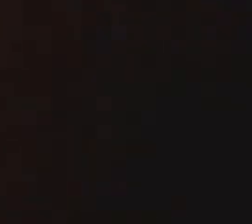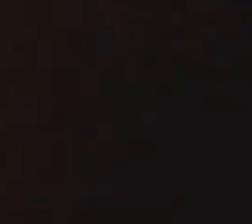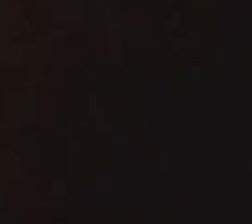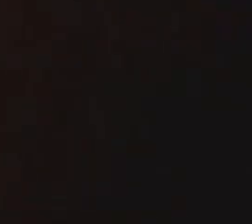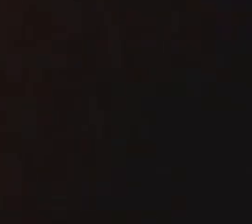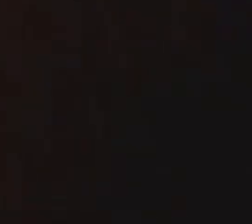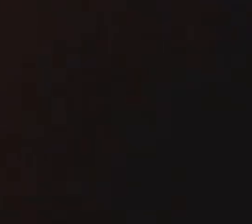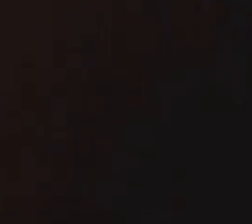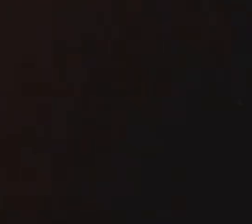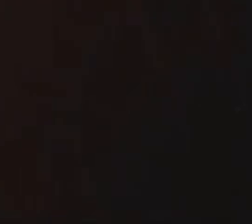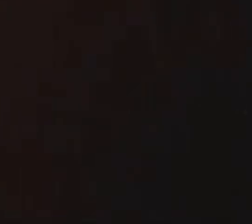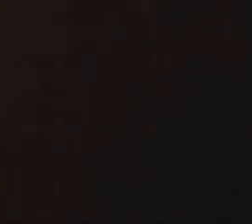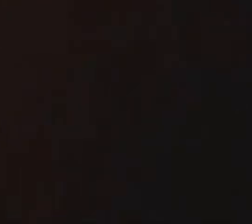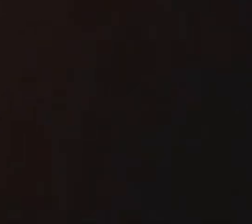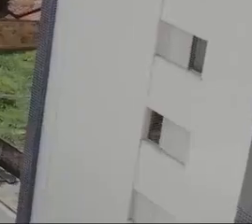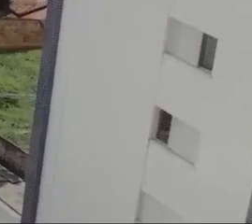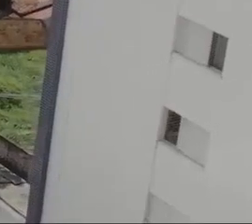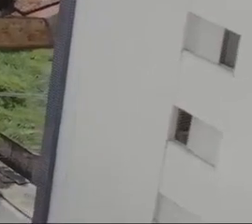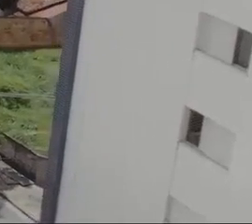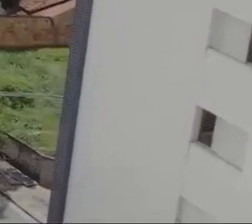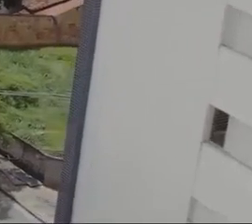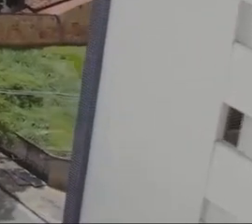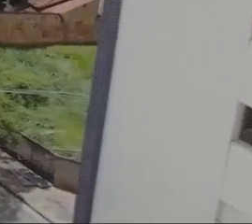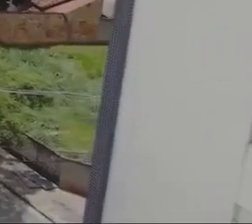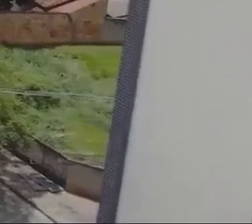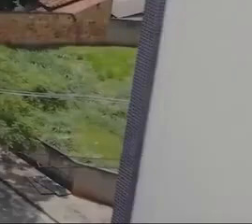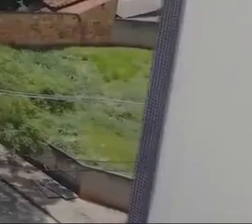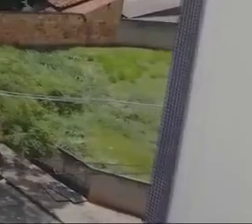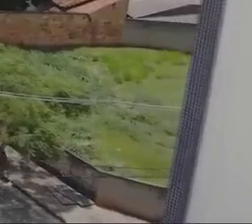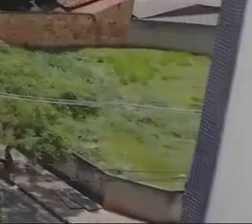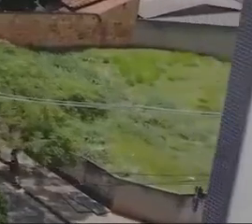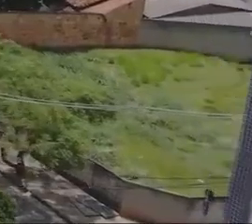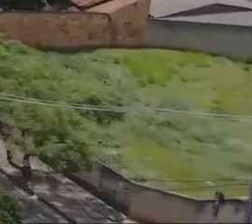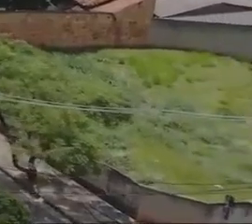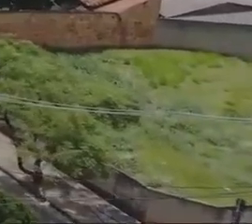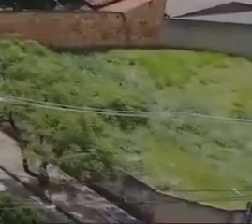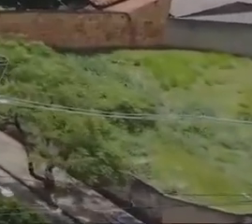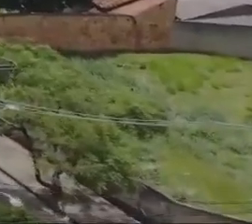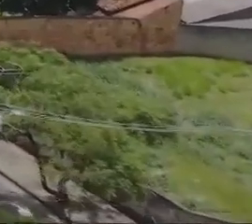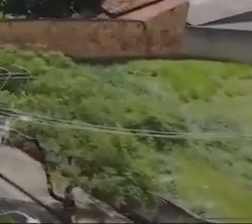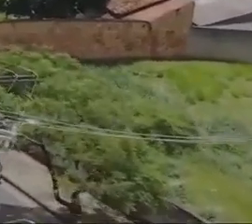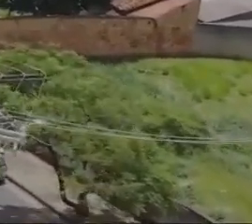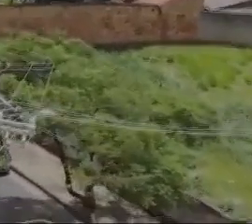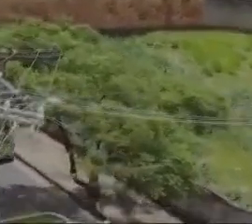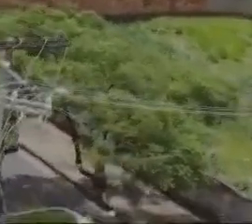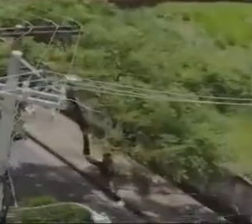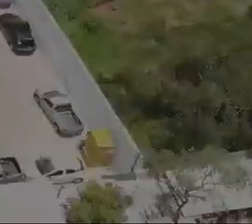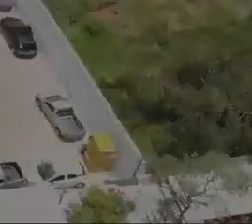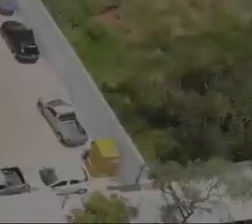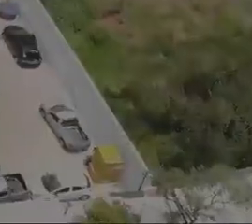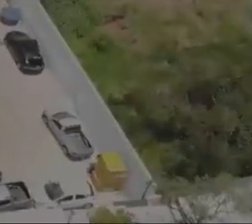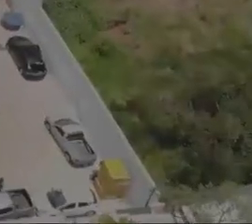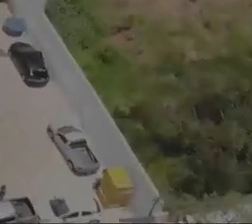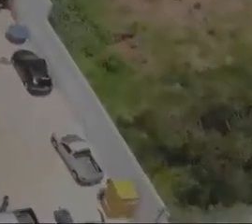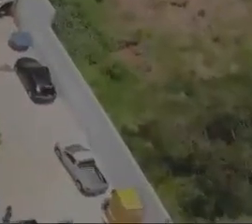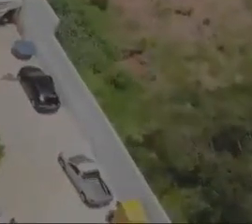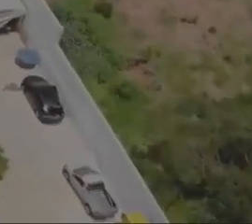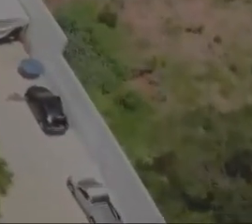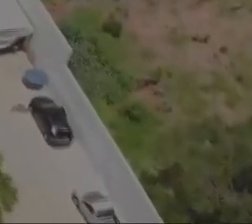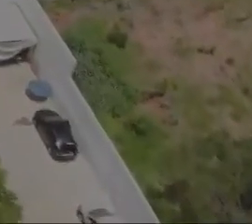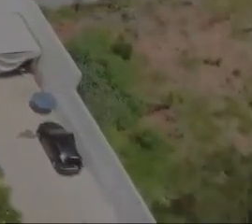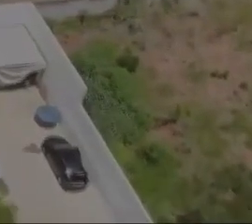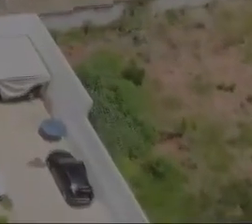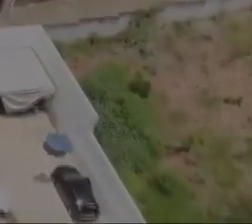comandar diversas obras simultaneamente. Uma empresa moderna, possui uma estrutura operacional robusta para atender às mais